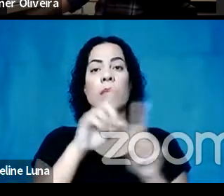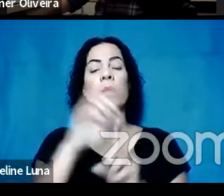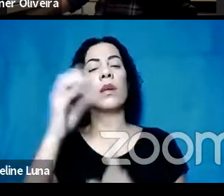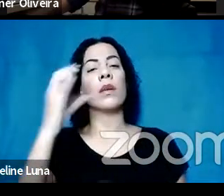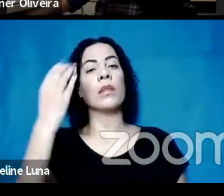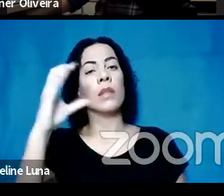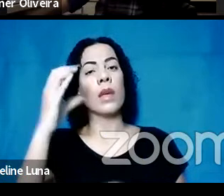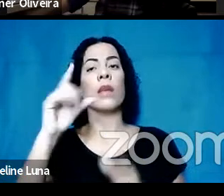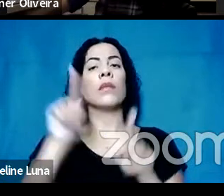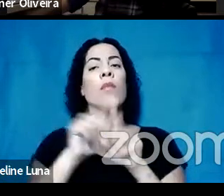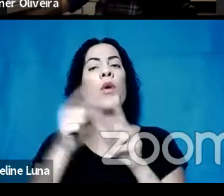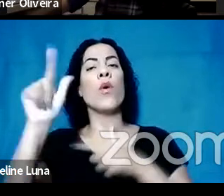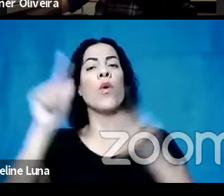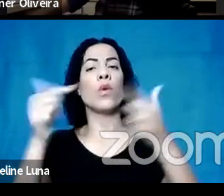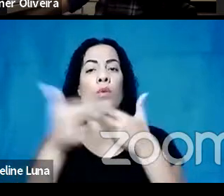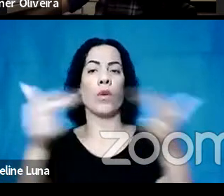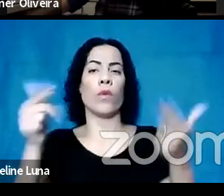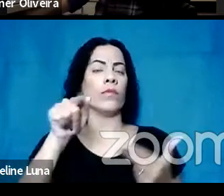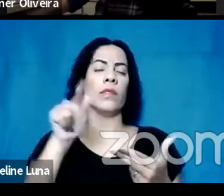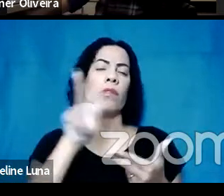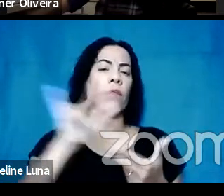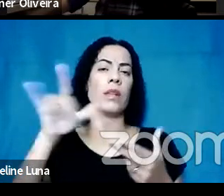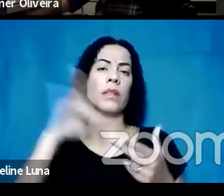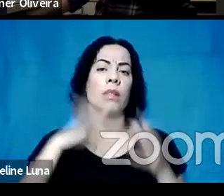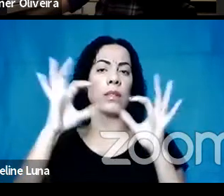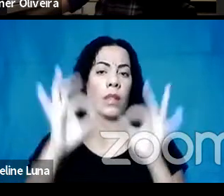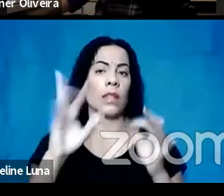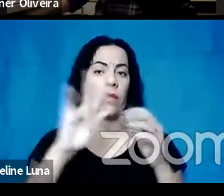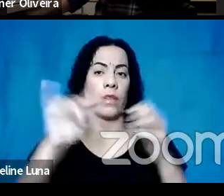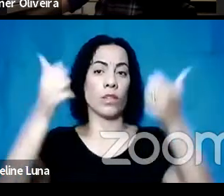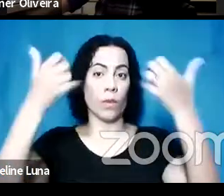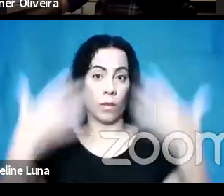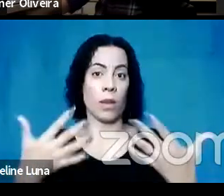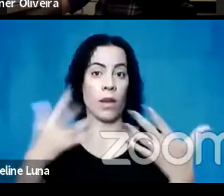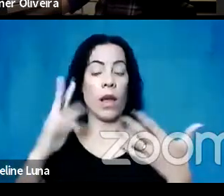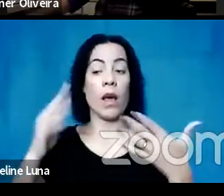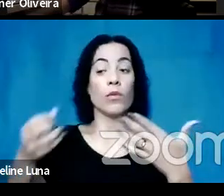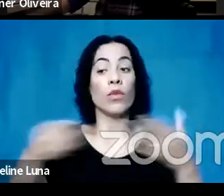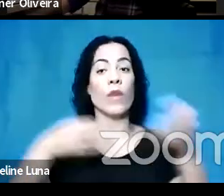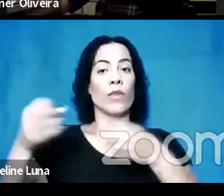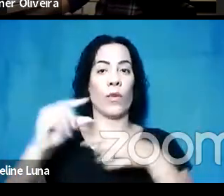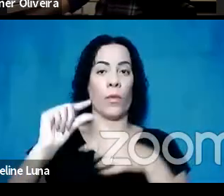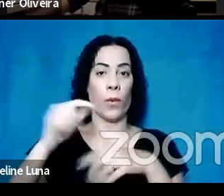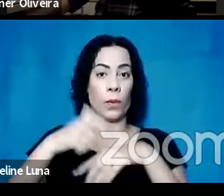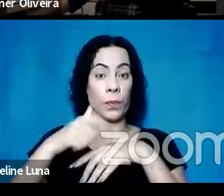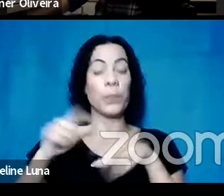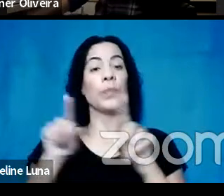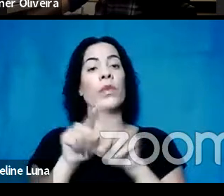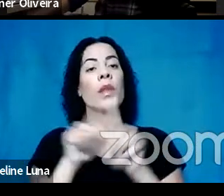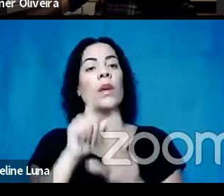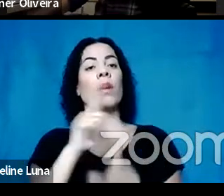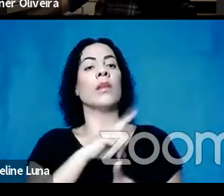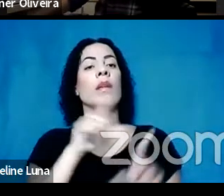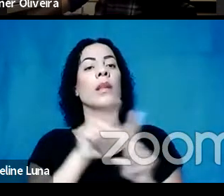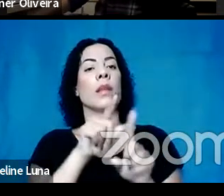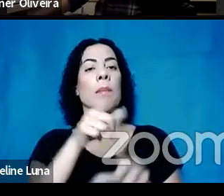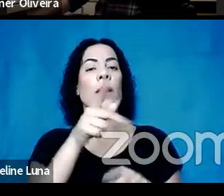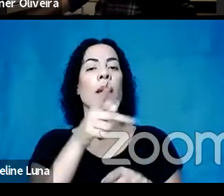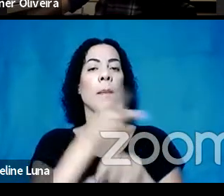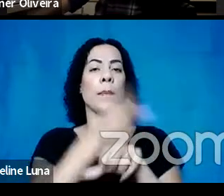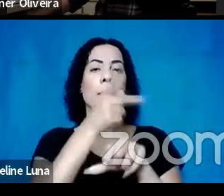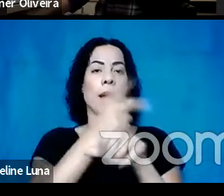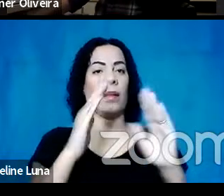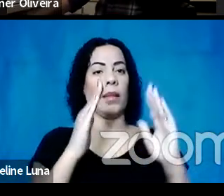iniciativas que você certamente vai abordar mais recentes, né? E temos um pouco da prata da casa sempre,